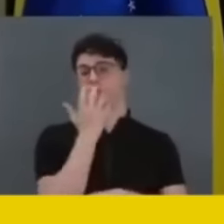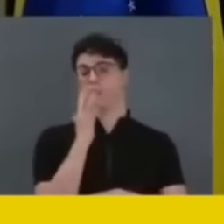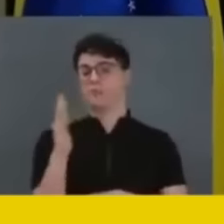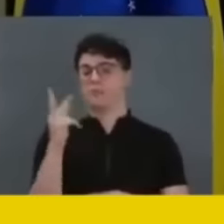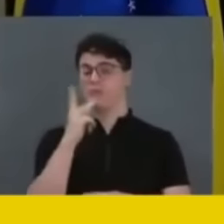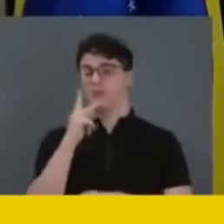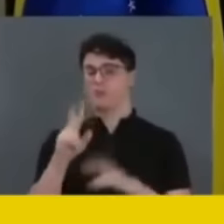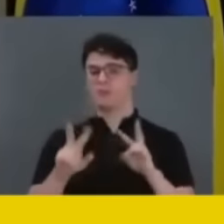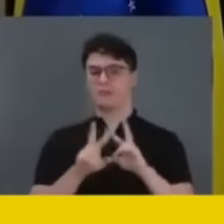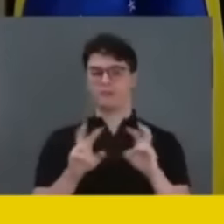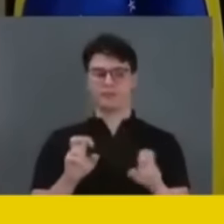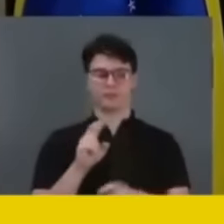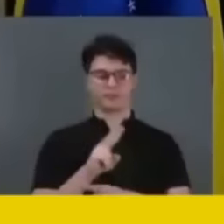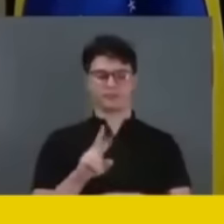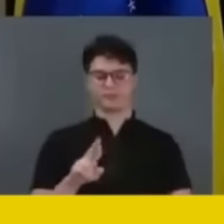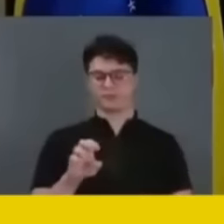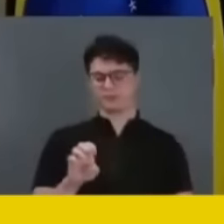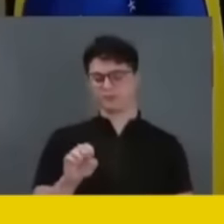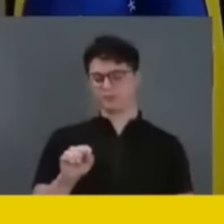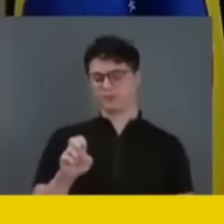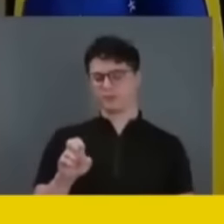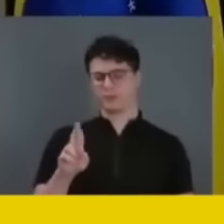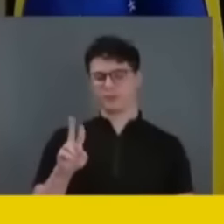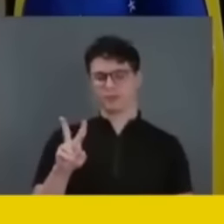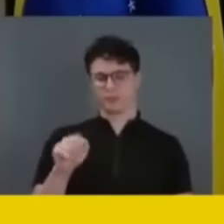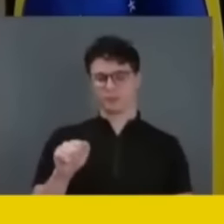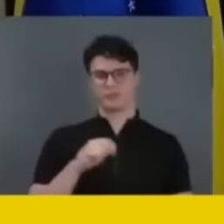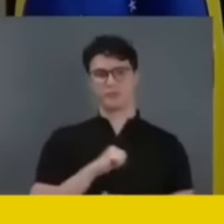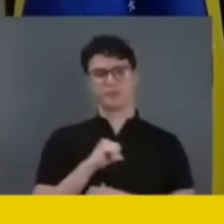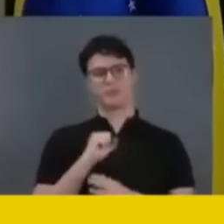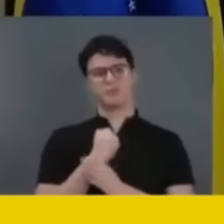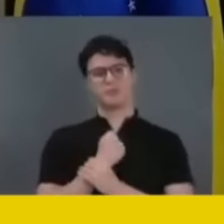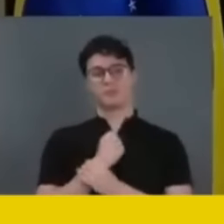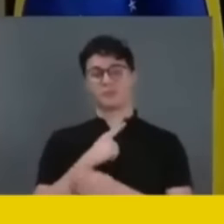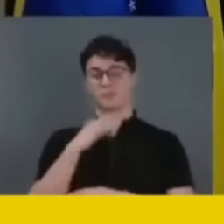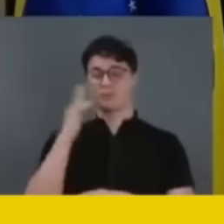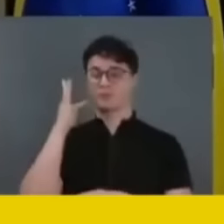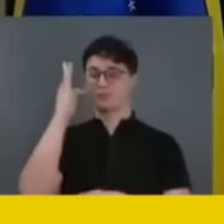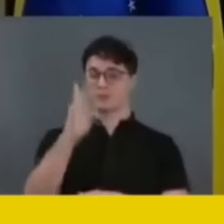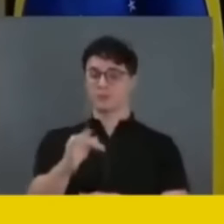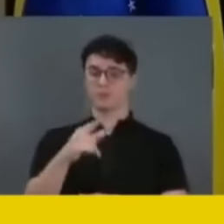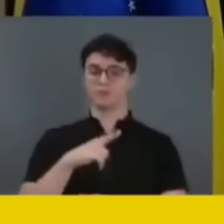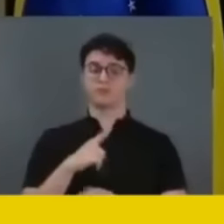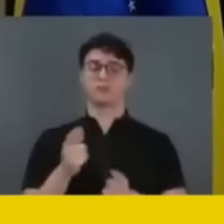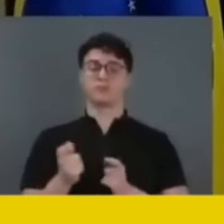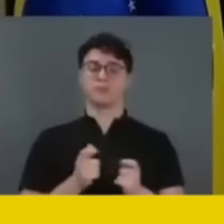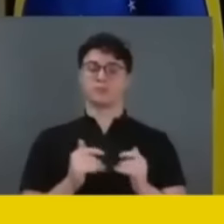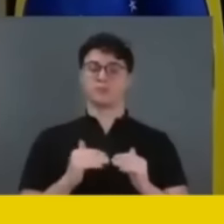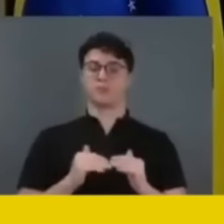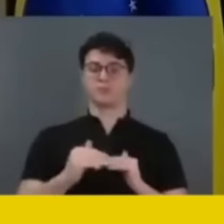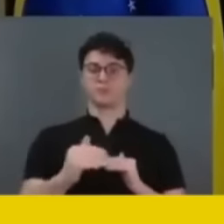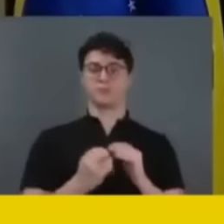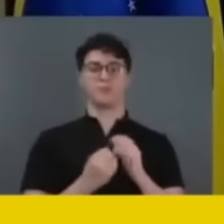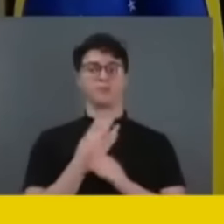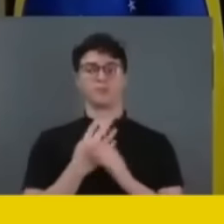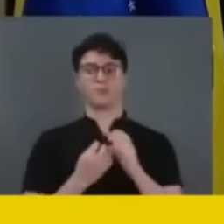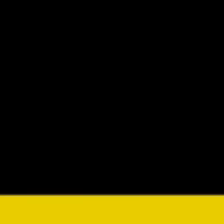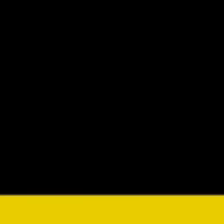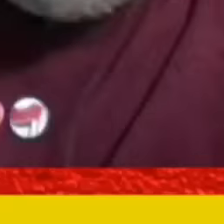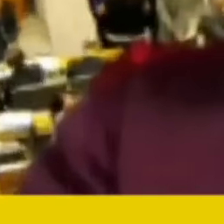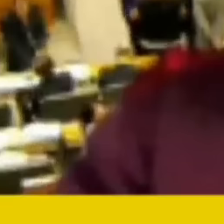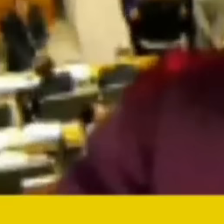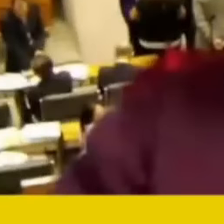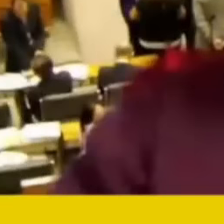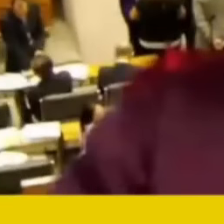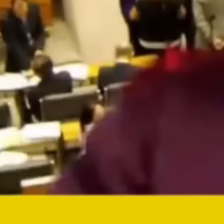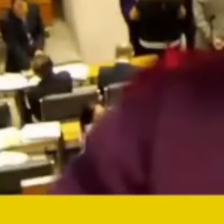a reserva e que deve ser feita até para que se garanta no futuro a continuidade da produção de alimentos.